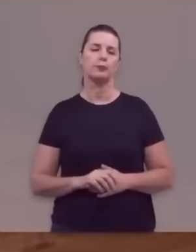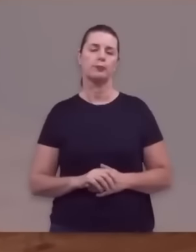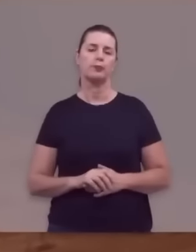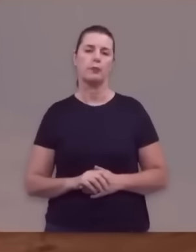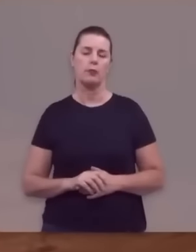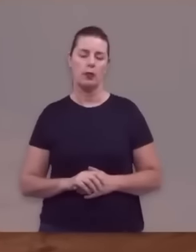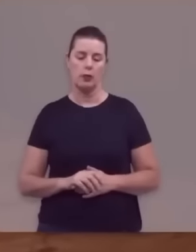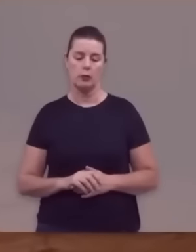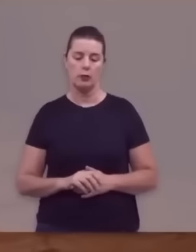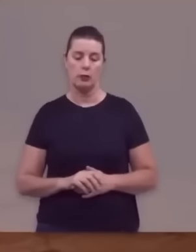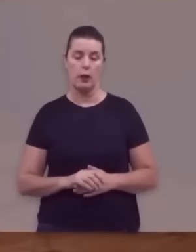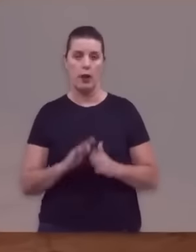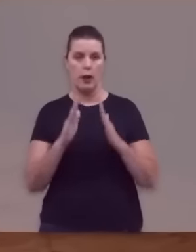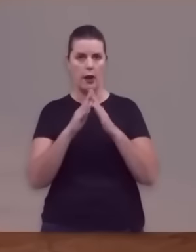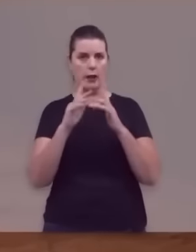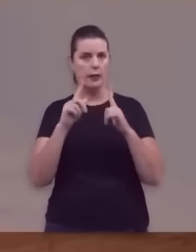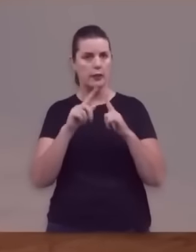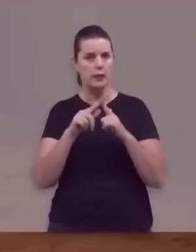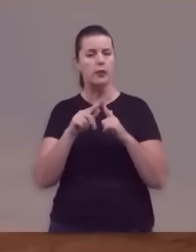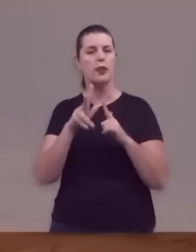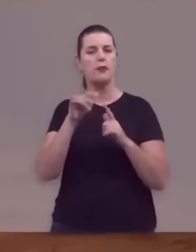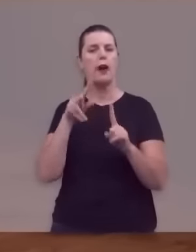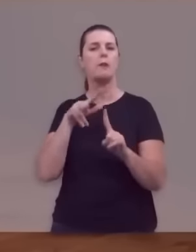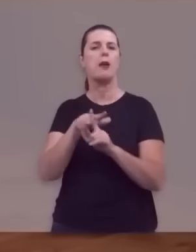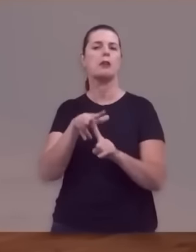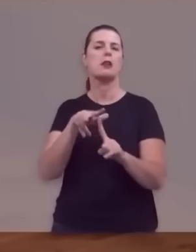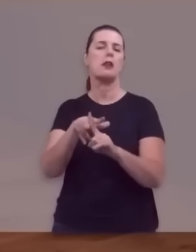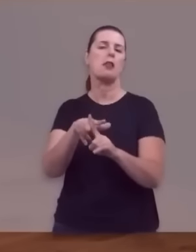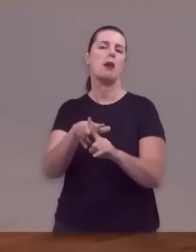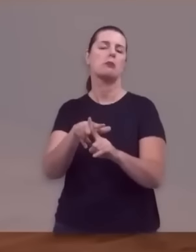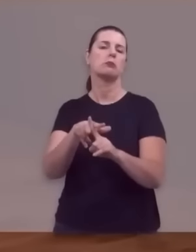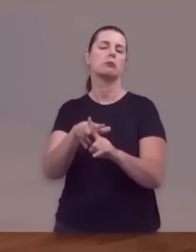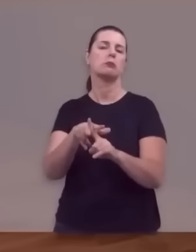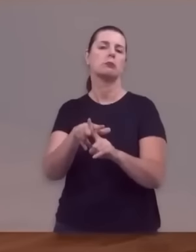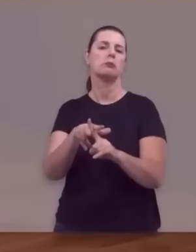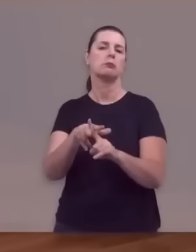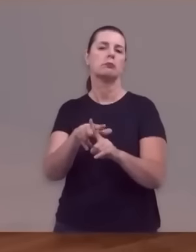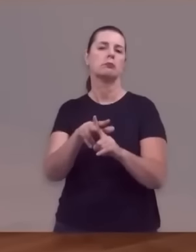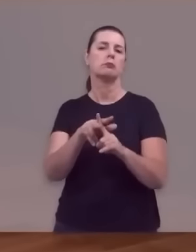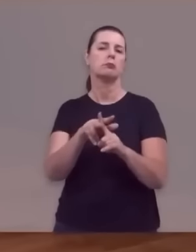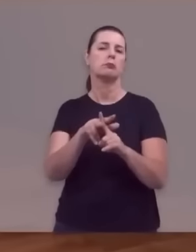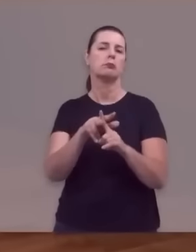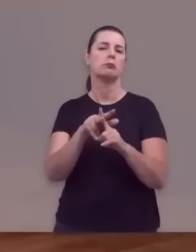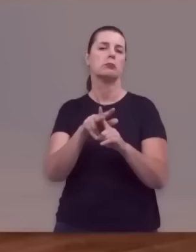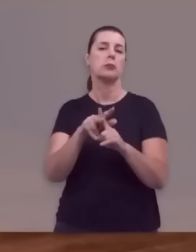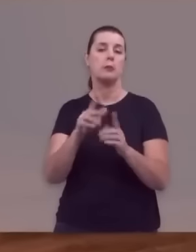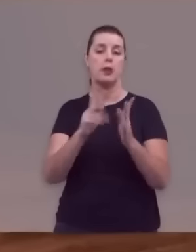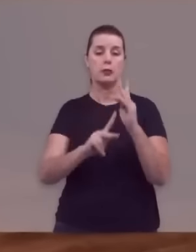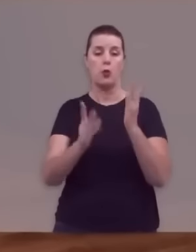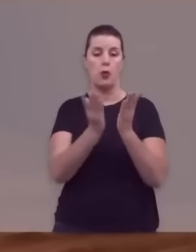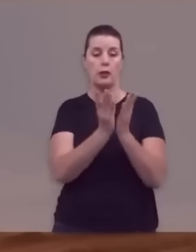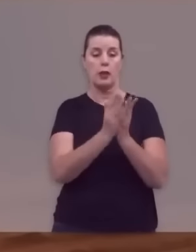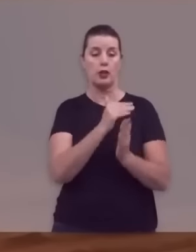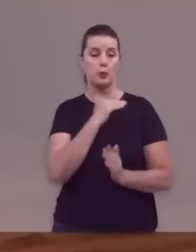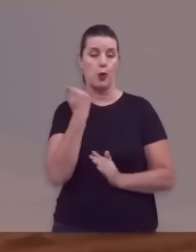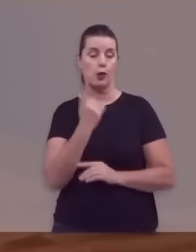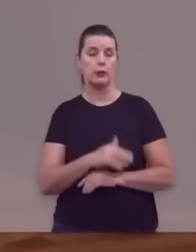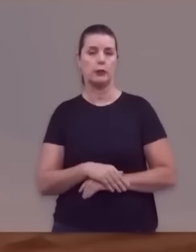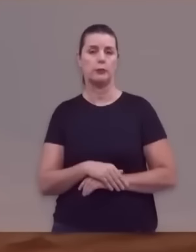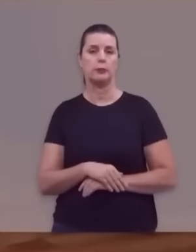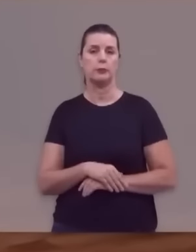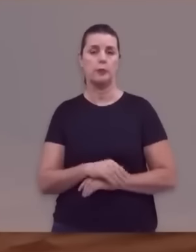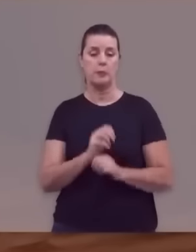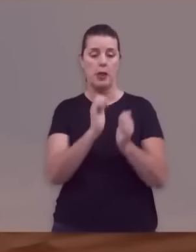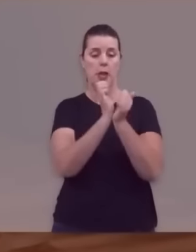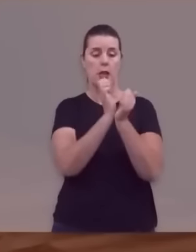Jesus a igreja seria perseguida os crentes seriam mortos